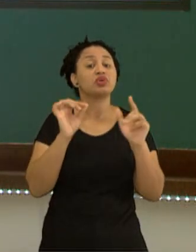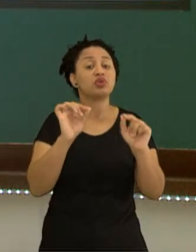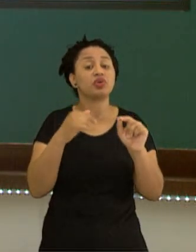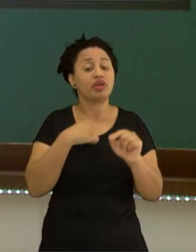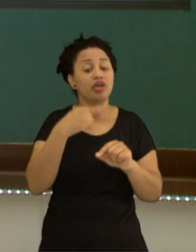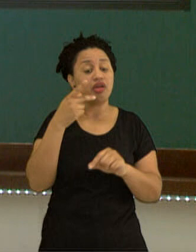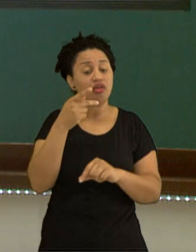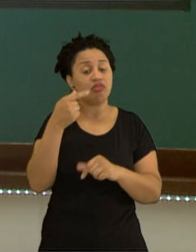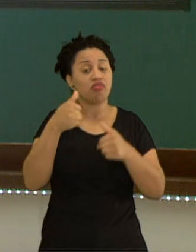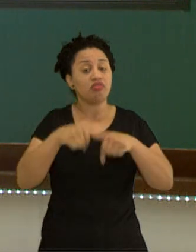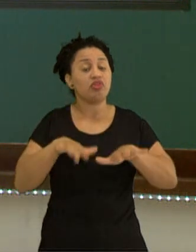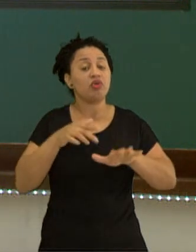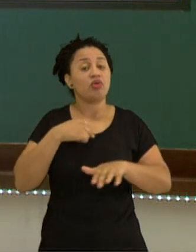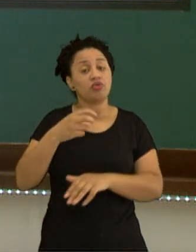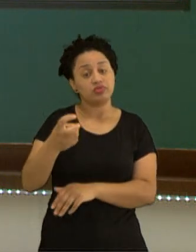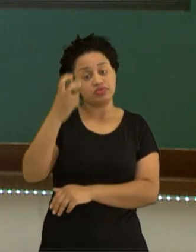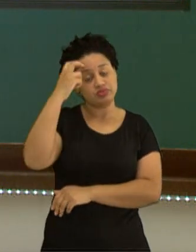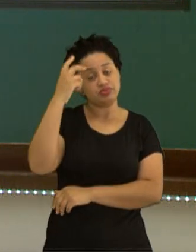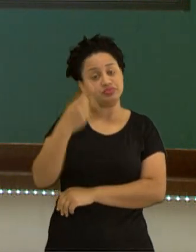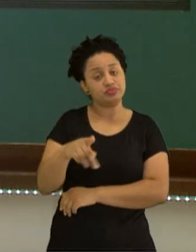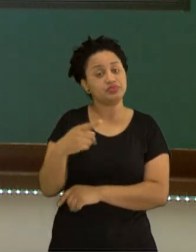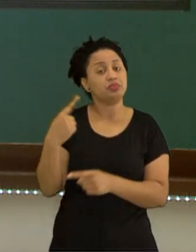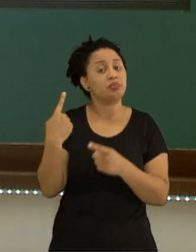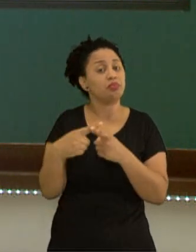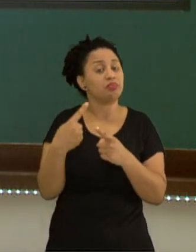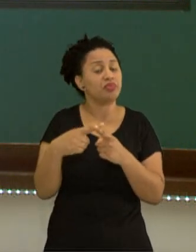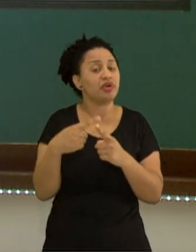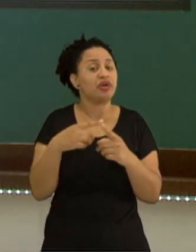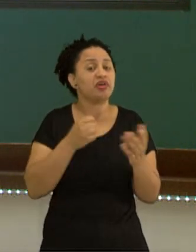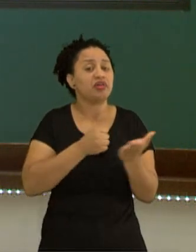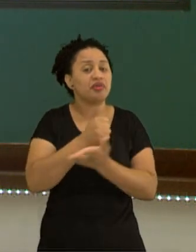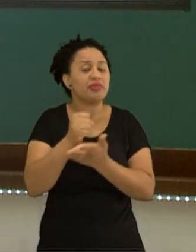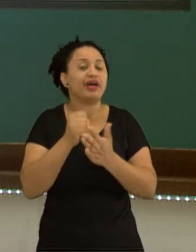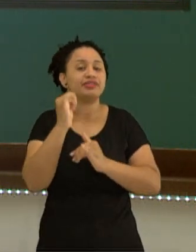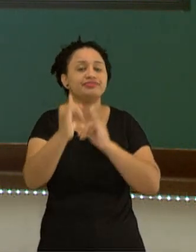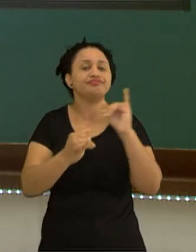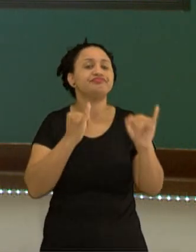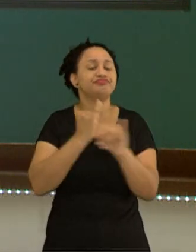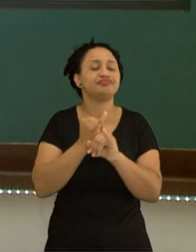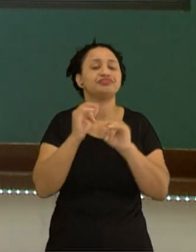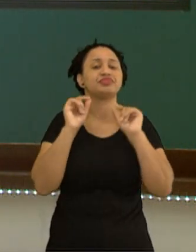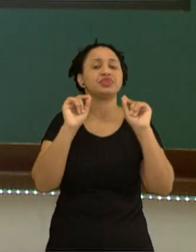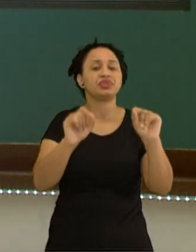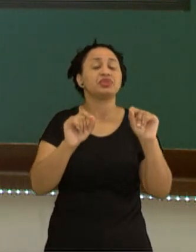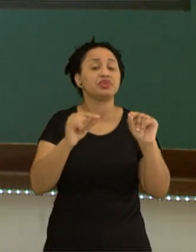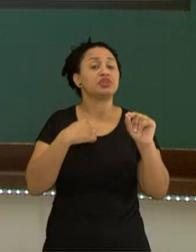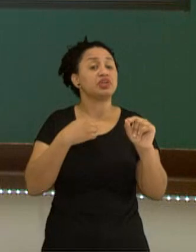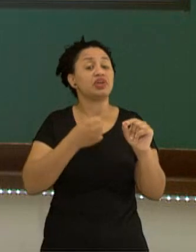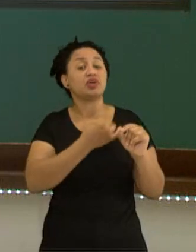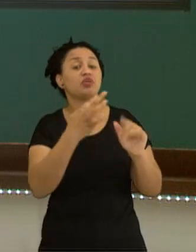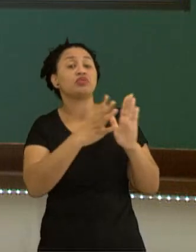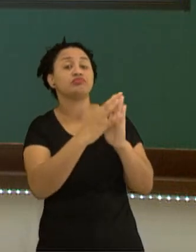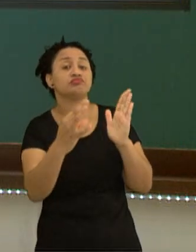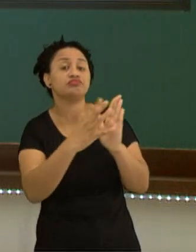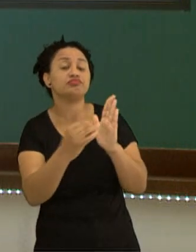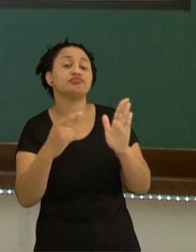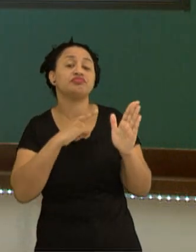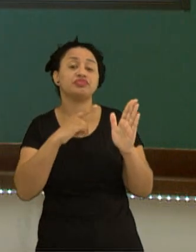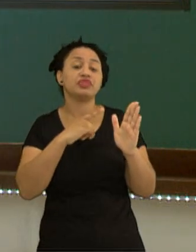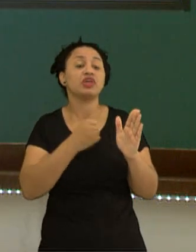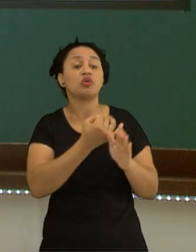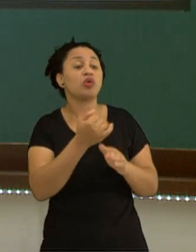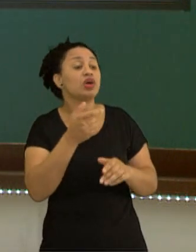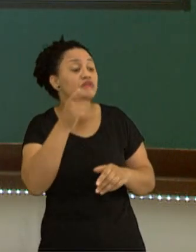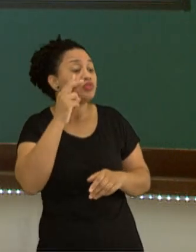nossa cultura. Isso. Por quê? Nós baseamos a questão da internet, a questão de quantas cópias tem, quantas